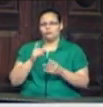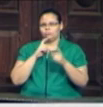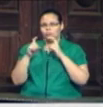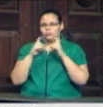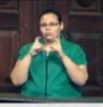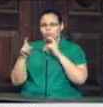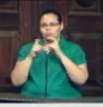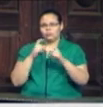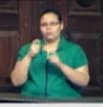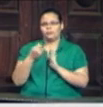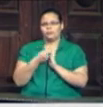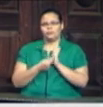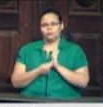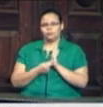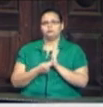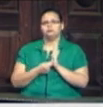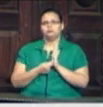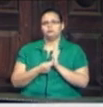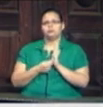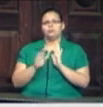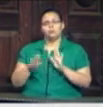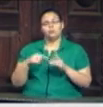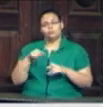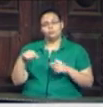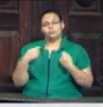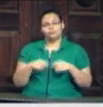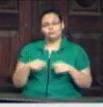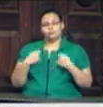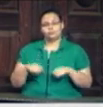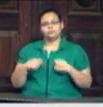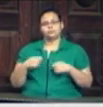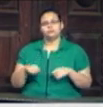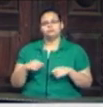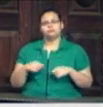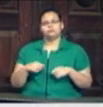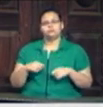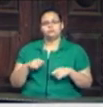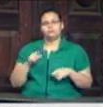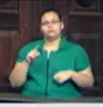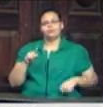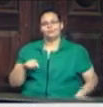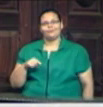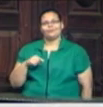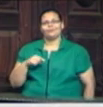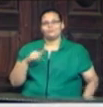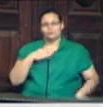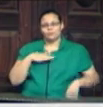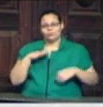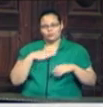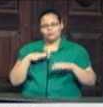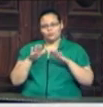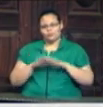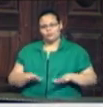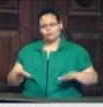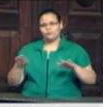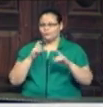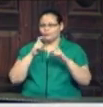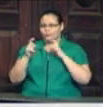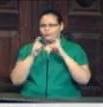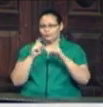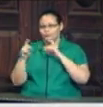debateríamos matérias remanescentes. Mas precisamos, acima de tudo, preservar a serenidade nos